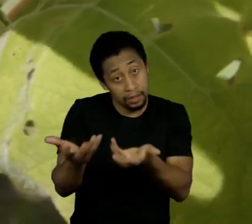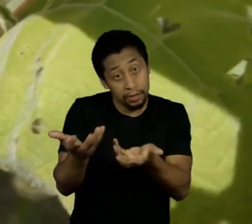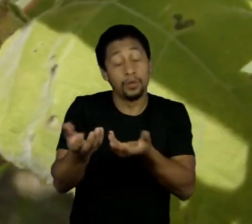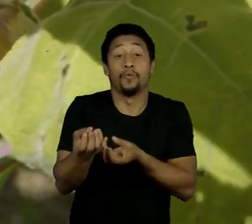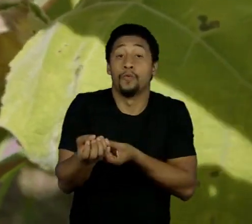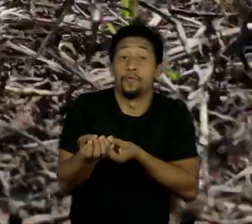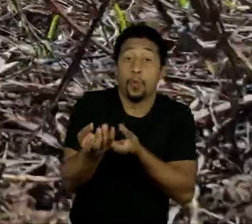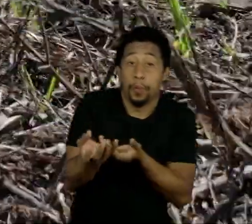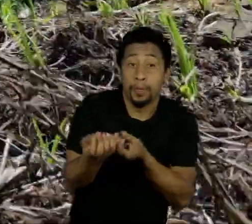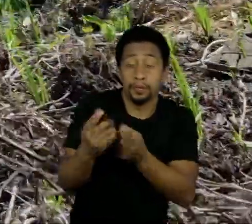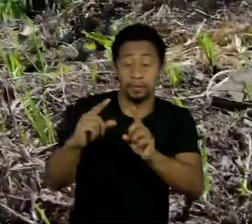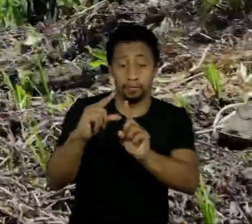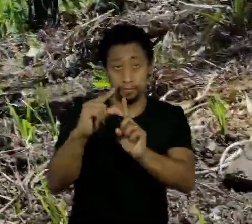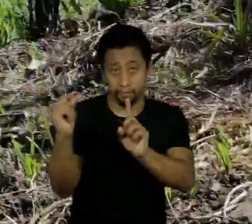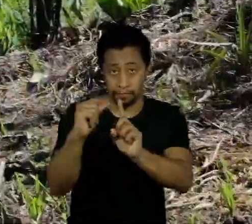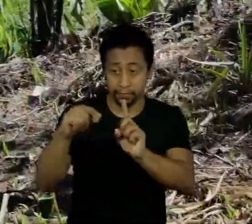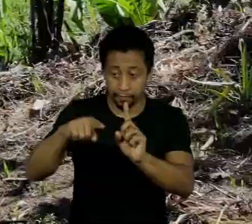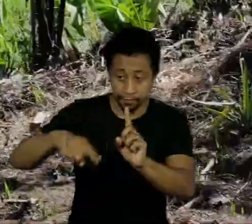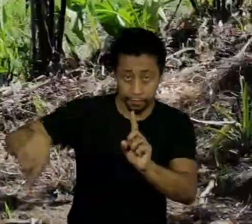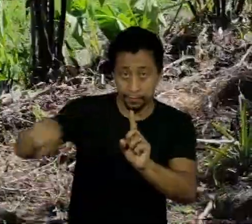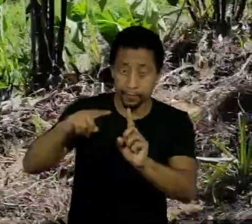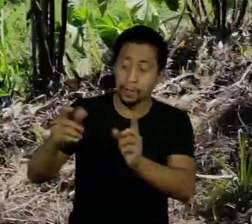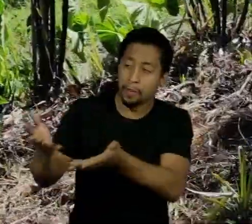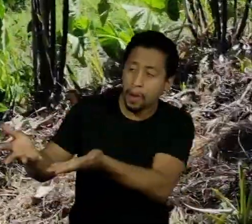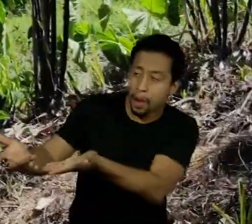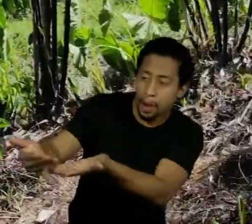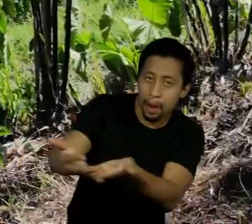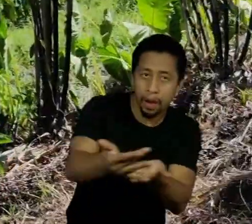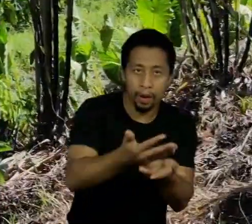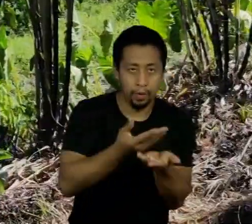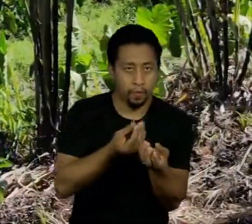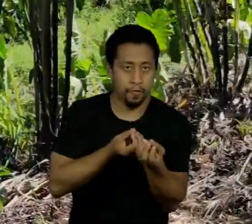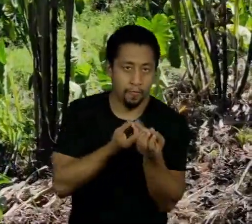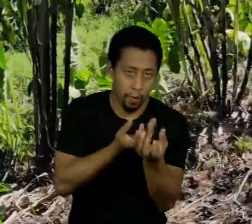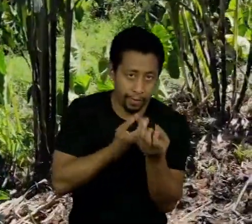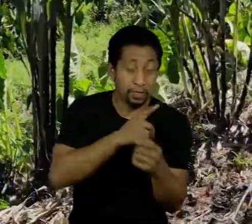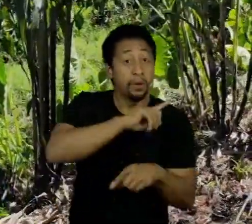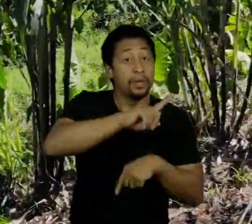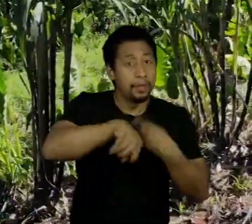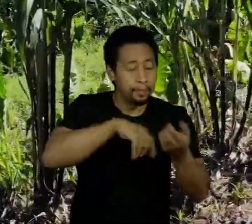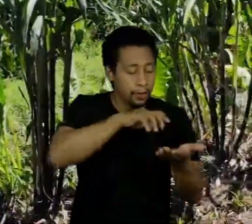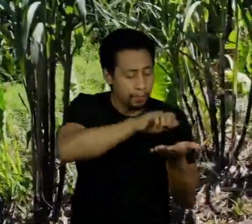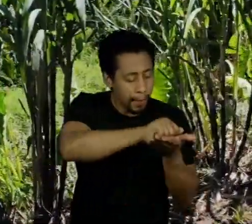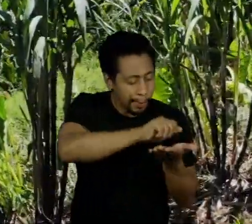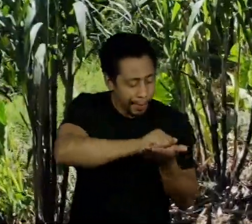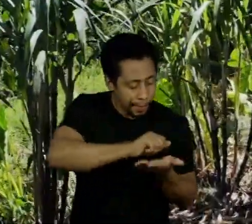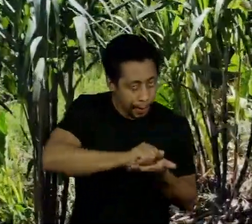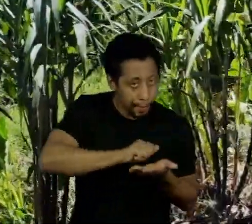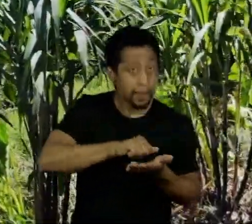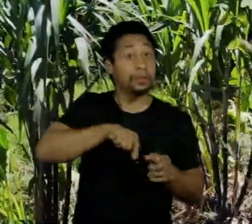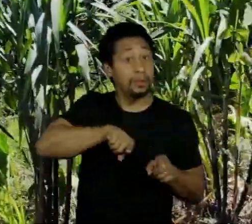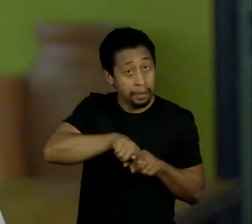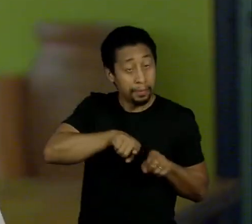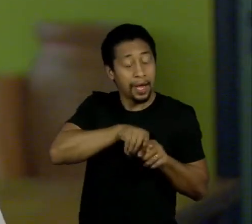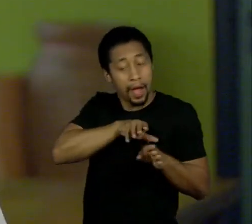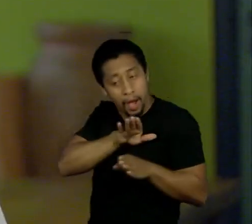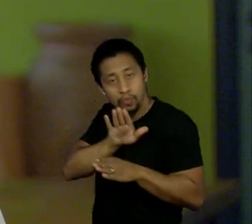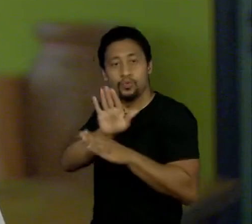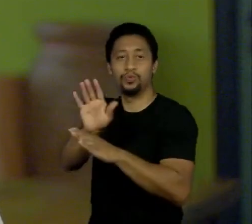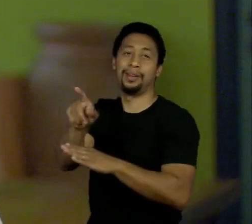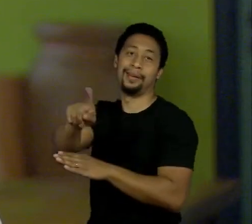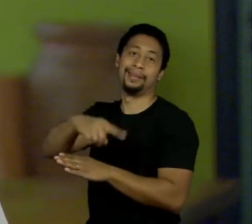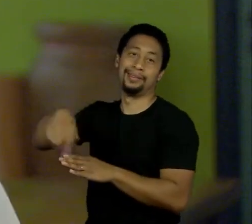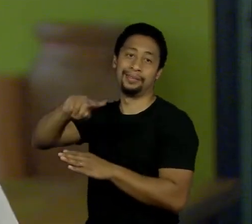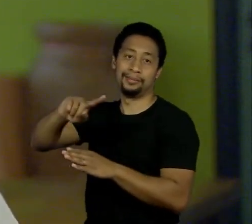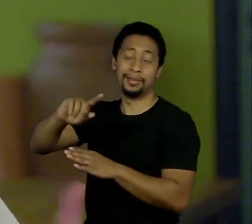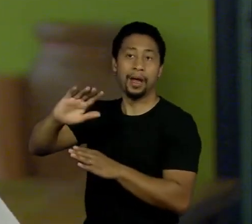das plantas, né, para orientar esses coletores também na mata, na coleta, mas que tivesse esse registro das comunidades, de como eles usam mesmo